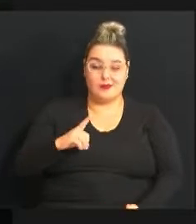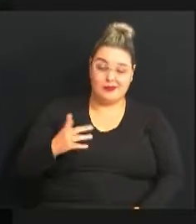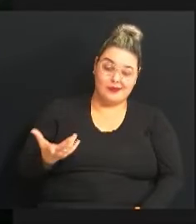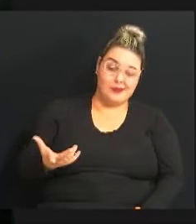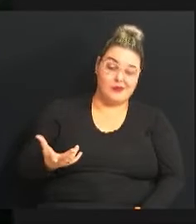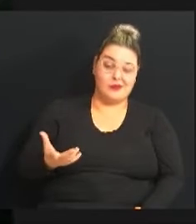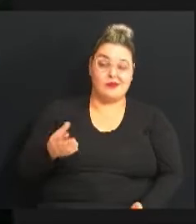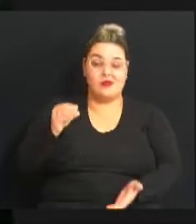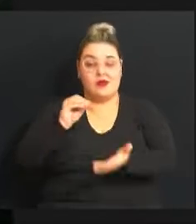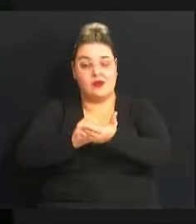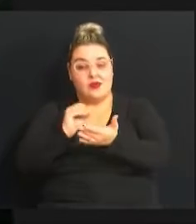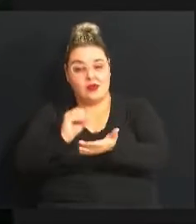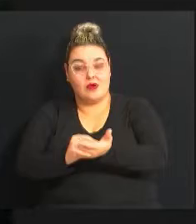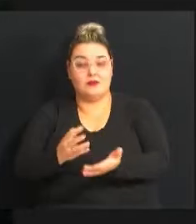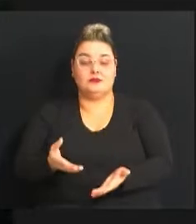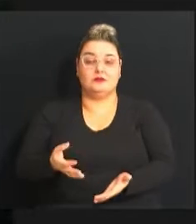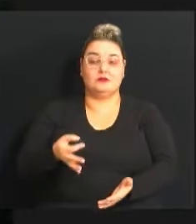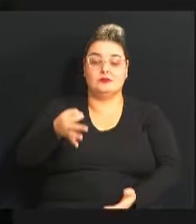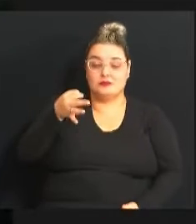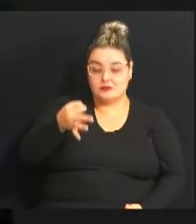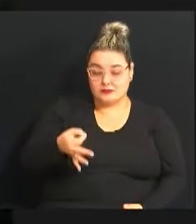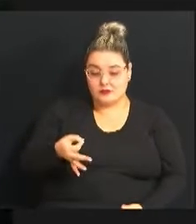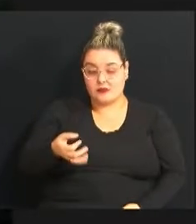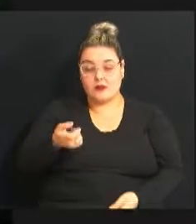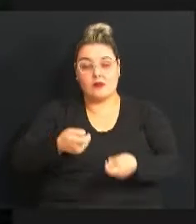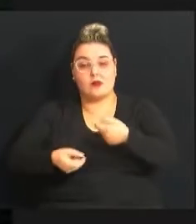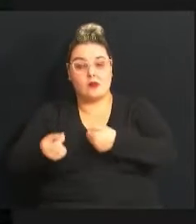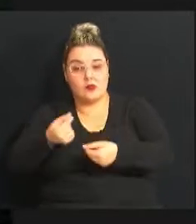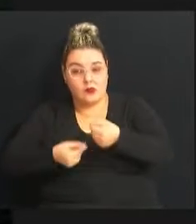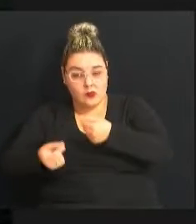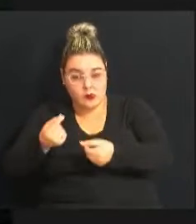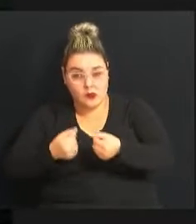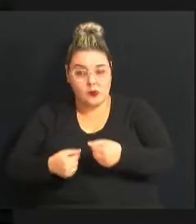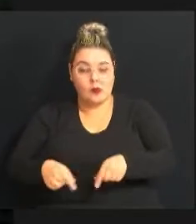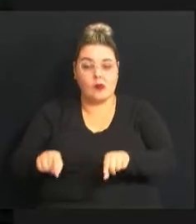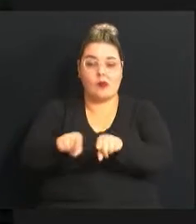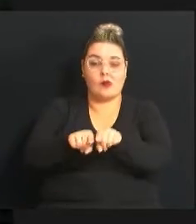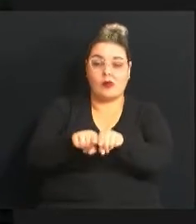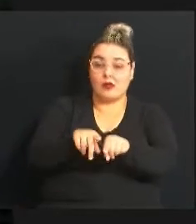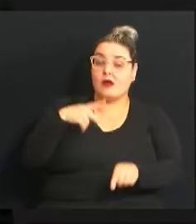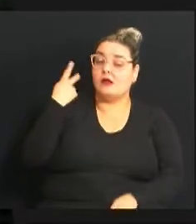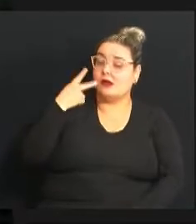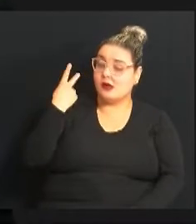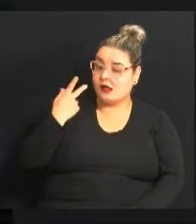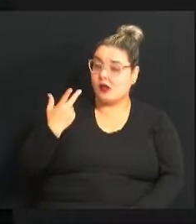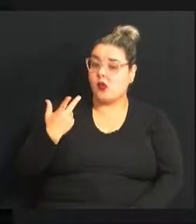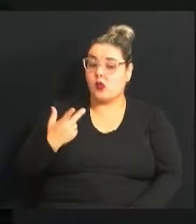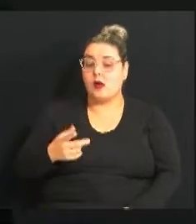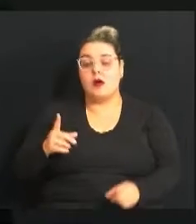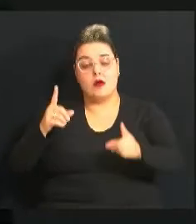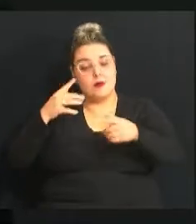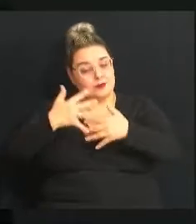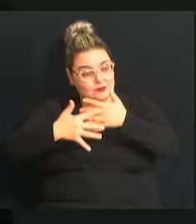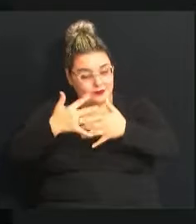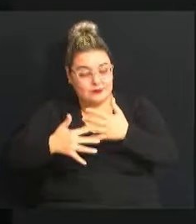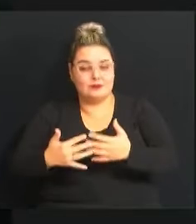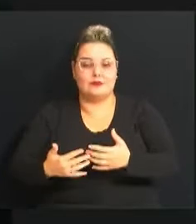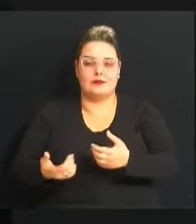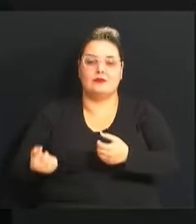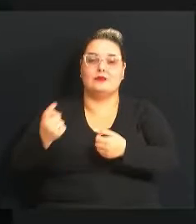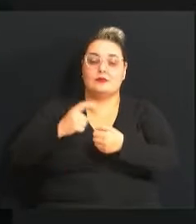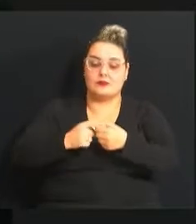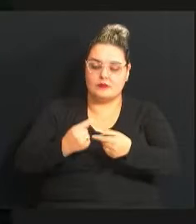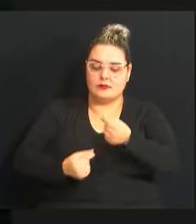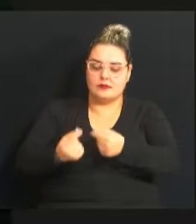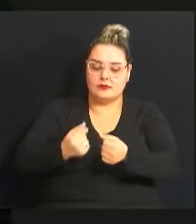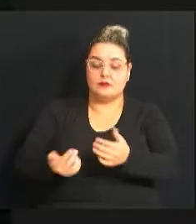de incertezas políticas que acabam reduzindo também o fluxo de investimento, que impede uma retomada significativa da economia até o